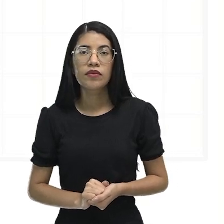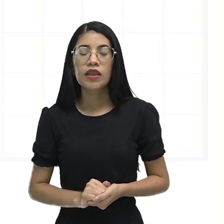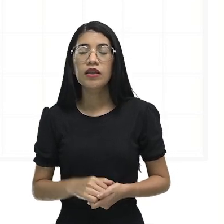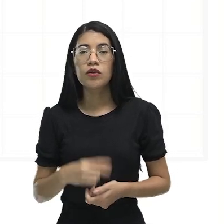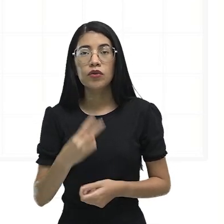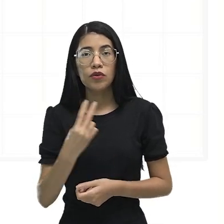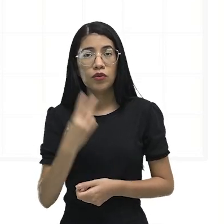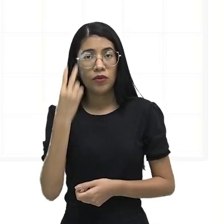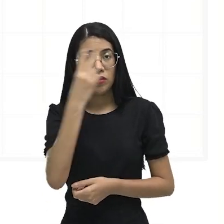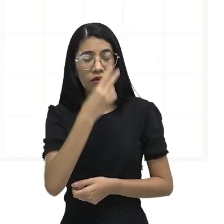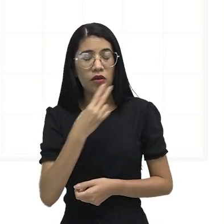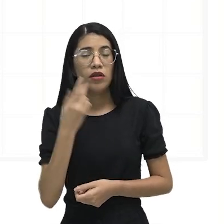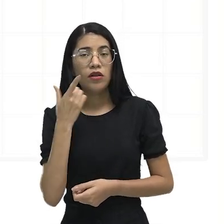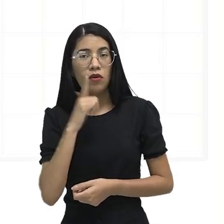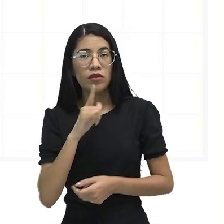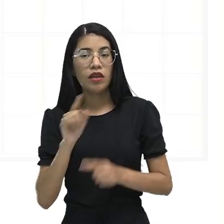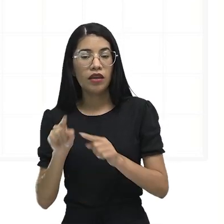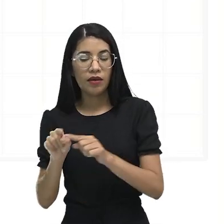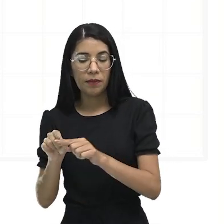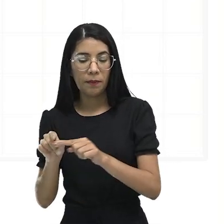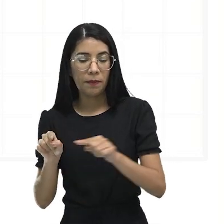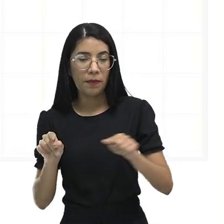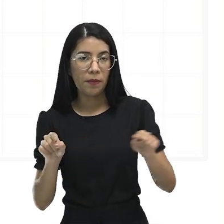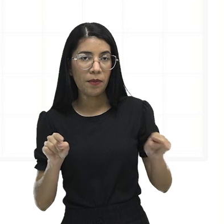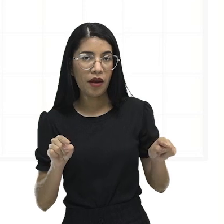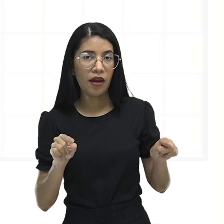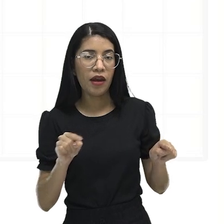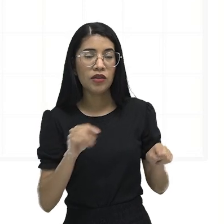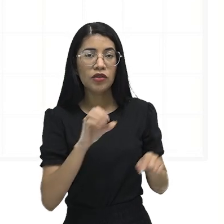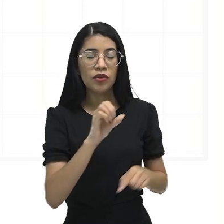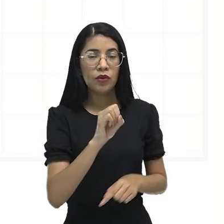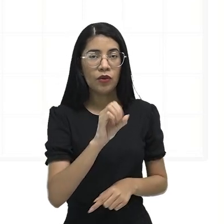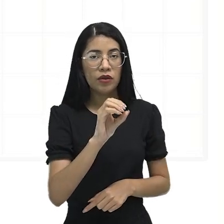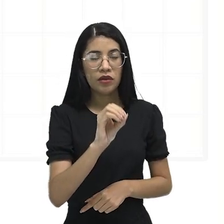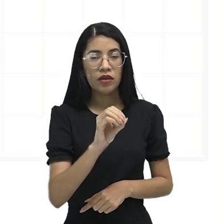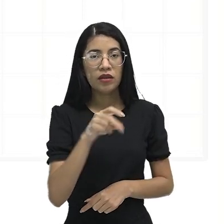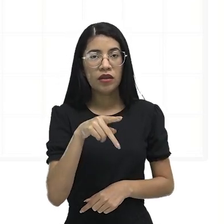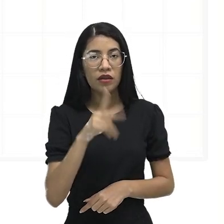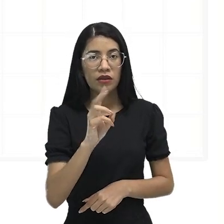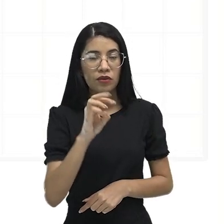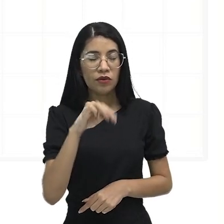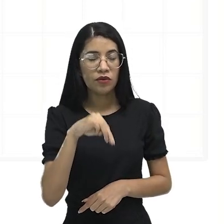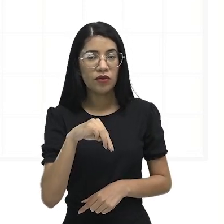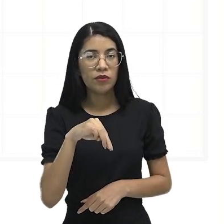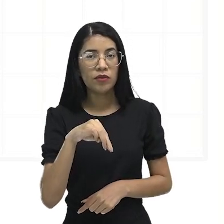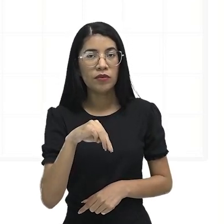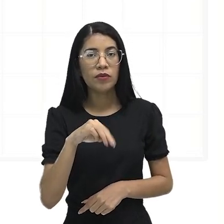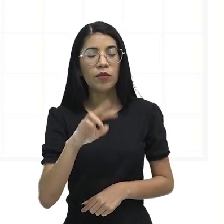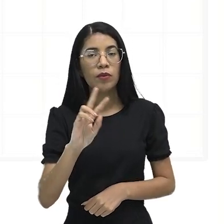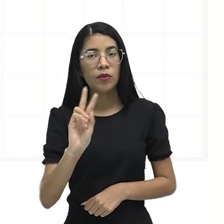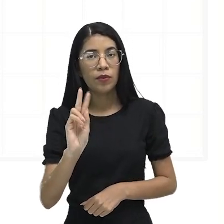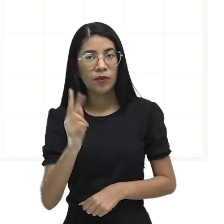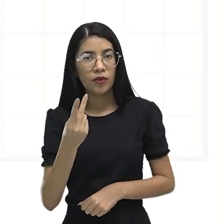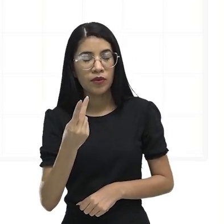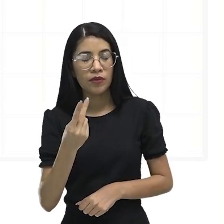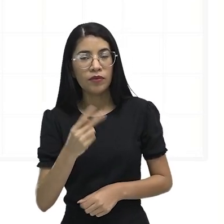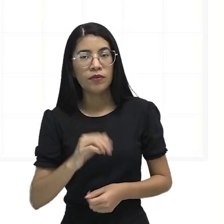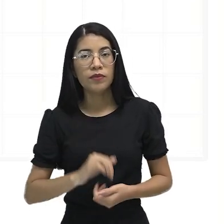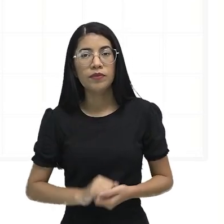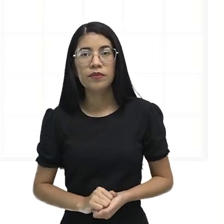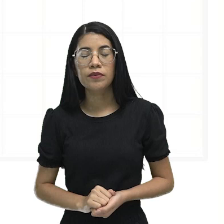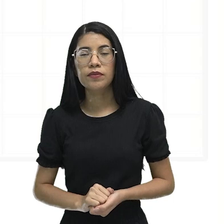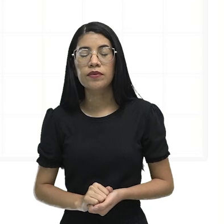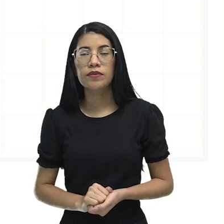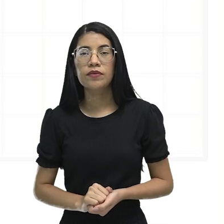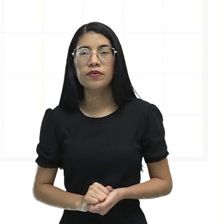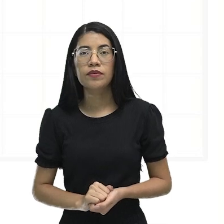ele consegue fazer esse trajeto a 80 km por hora. 80 km por